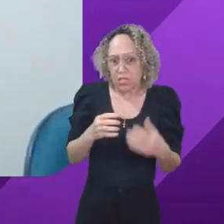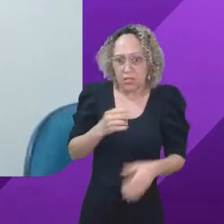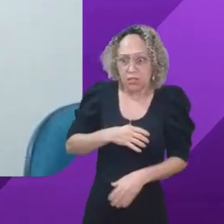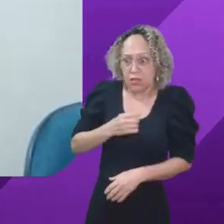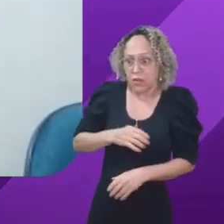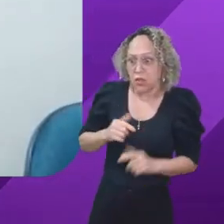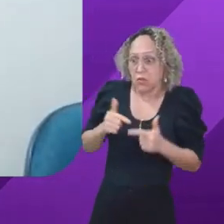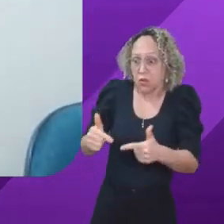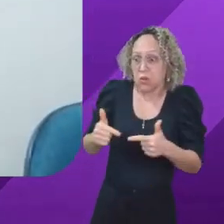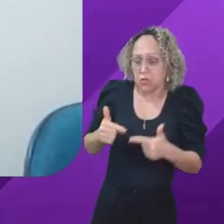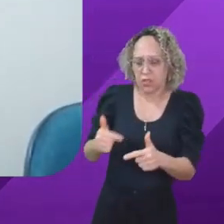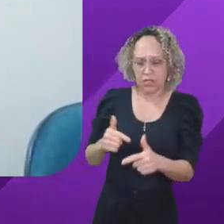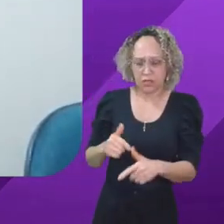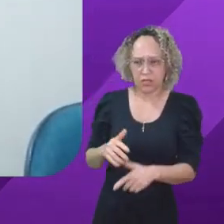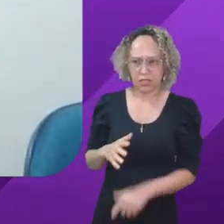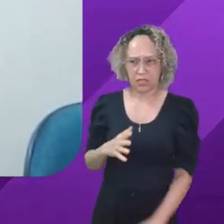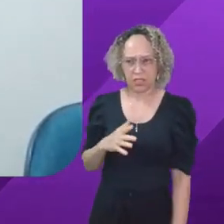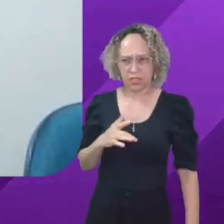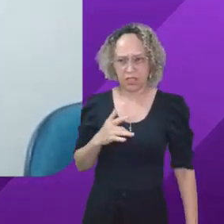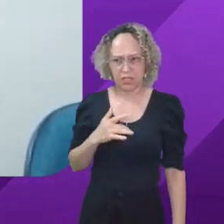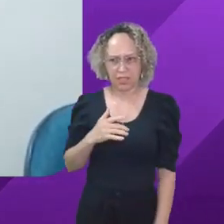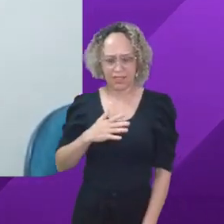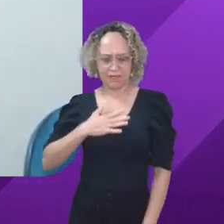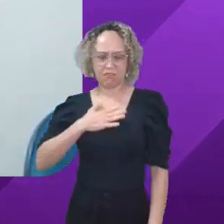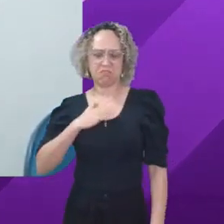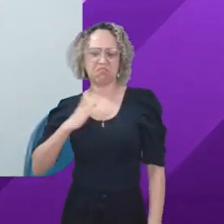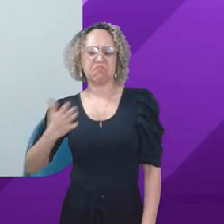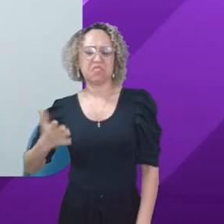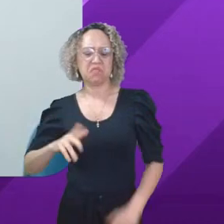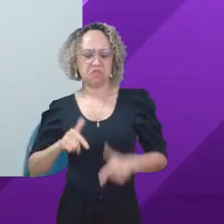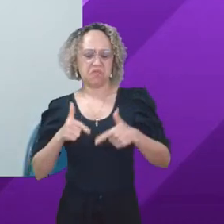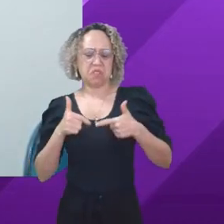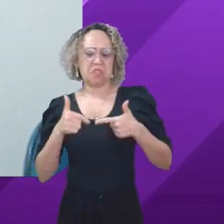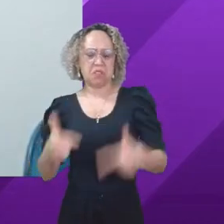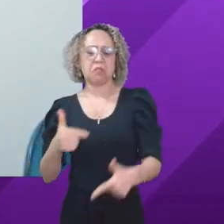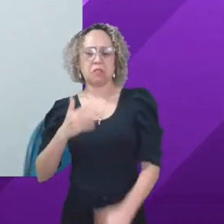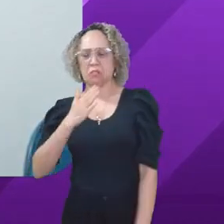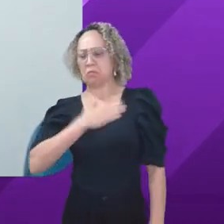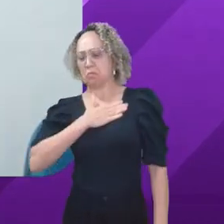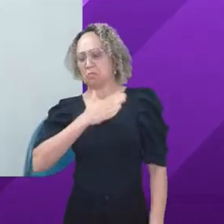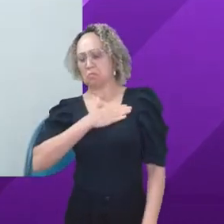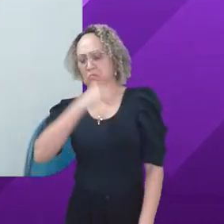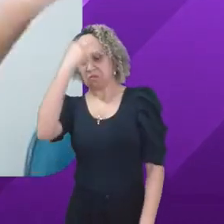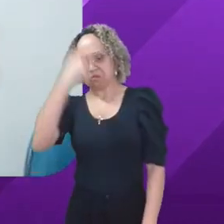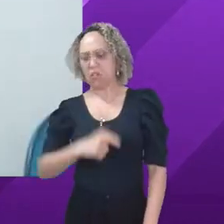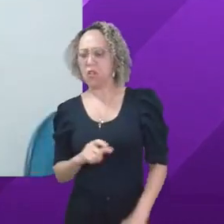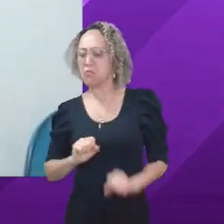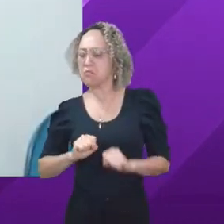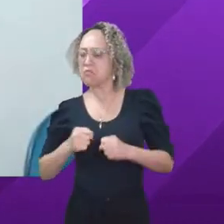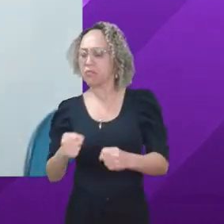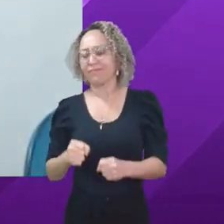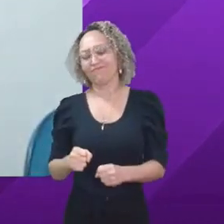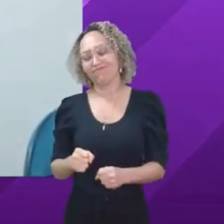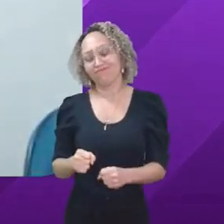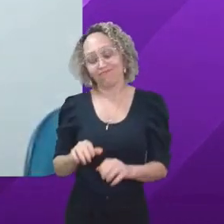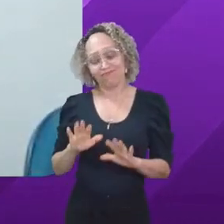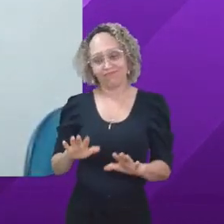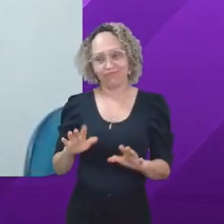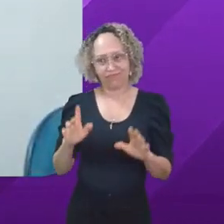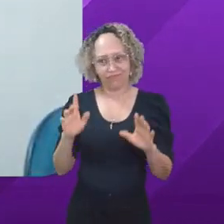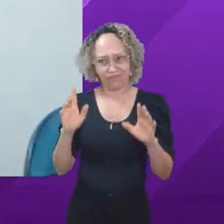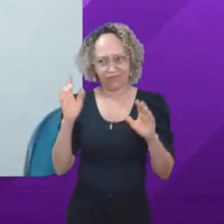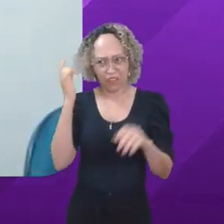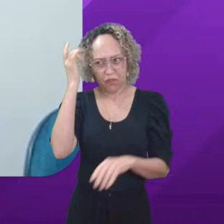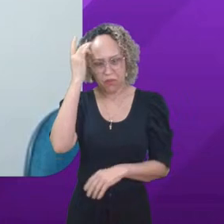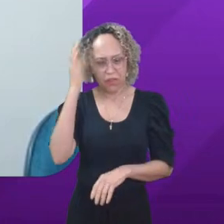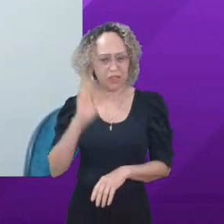não é fácil você bater no peito e avançar na luta, comprar essa briga, né? Não é